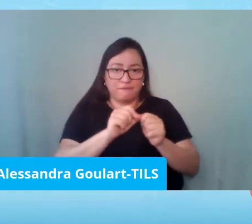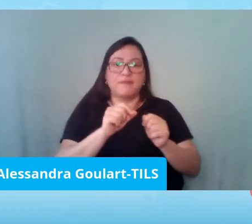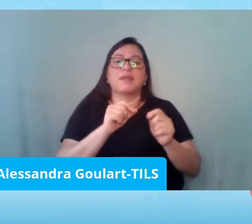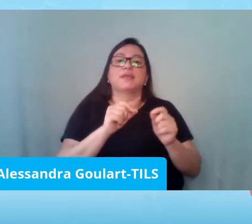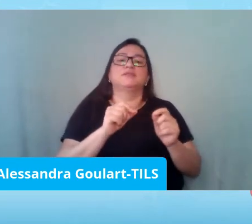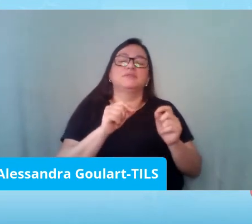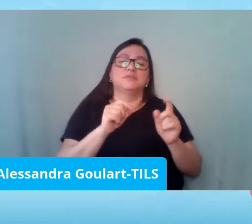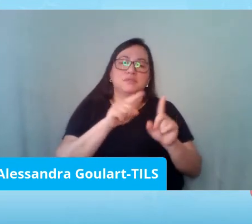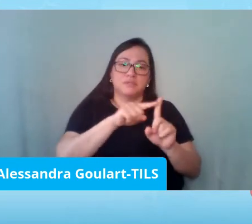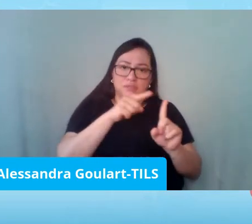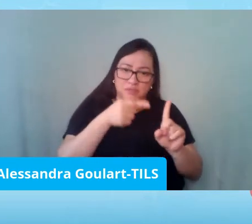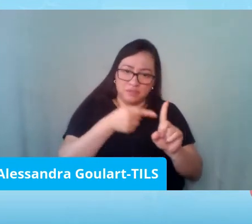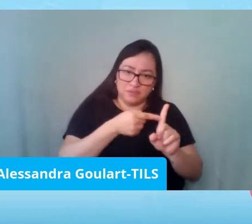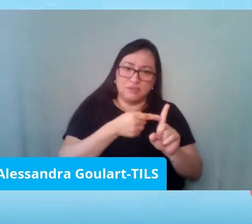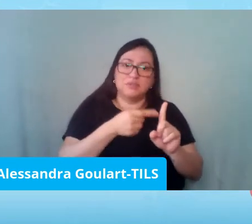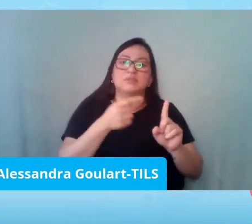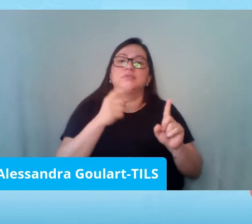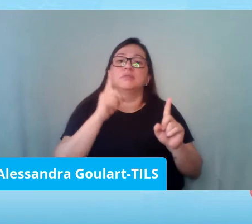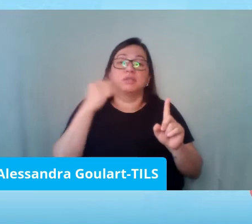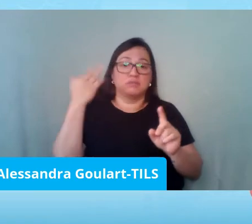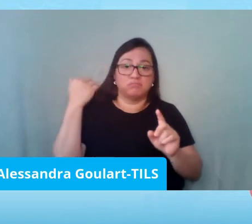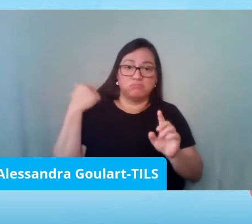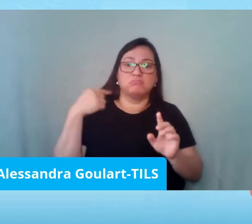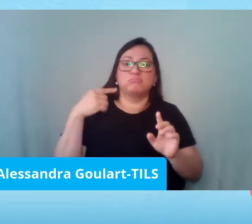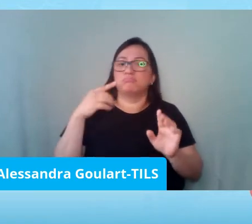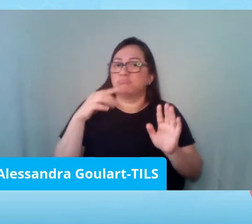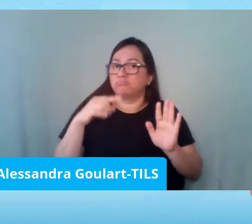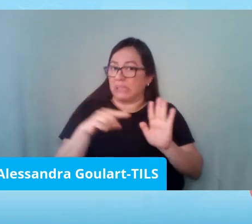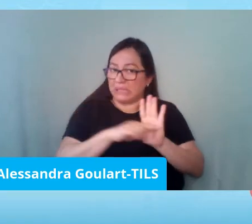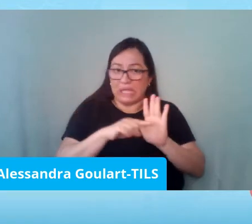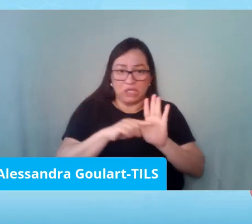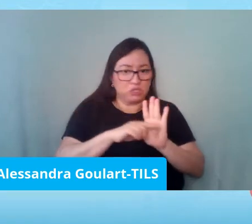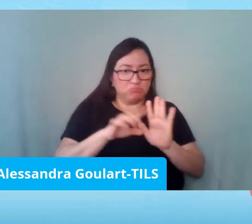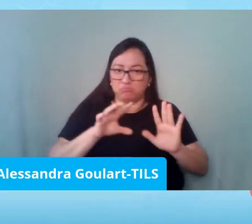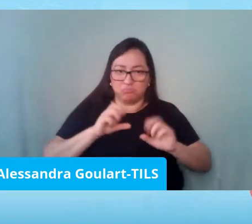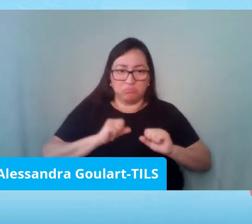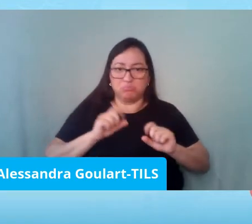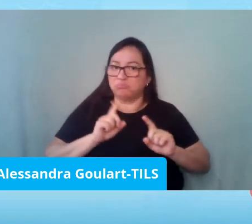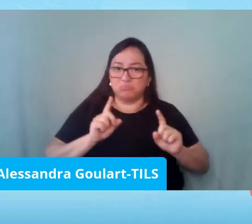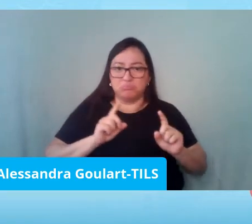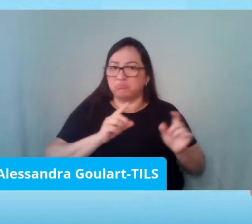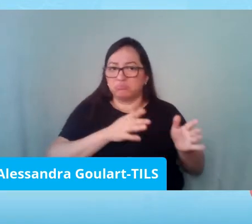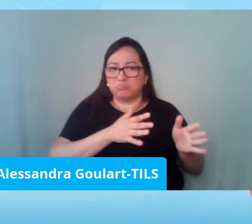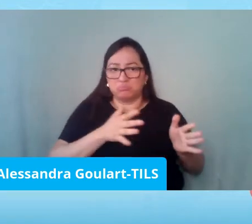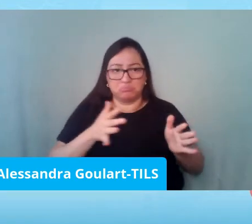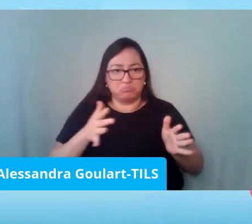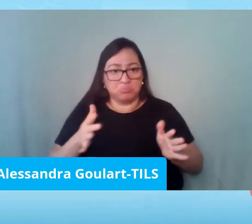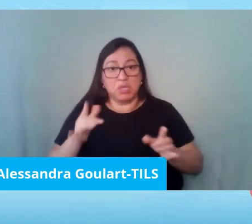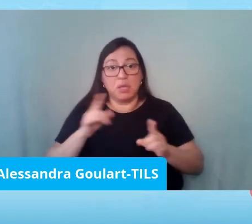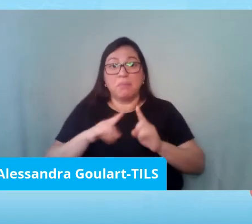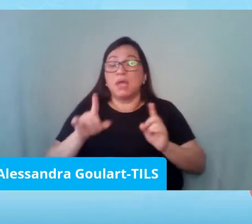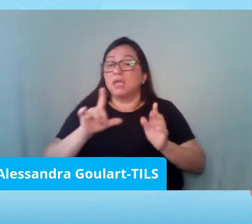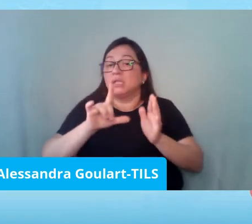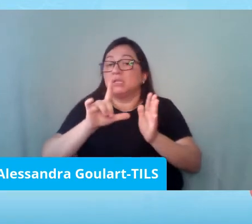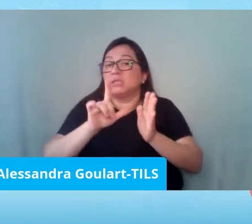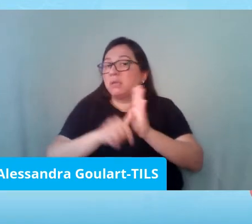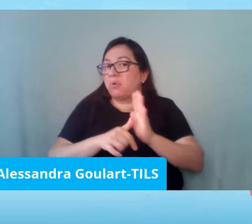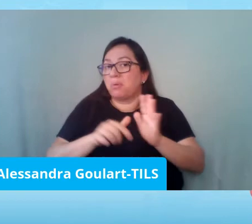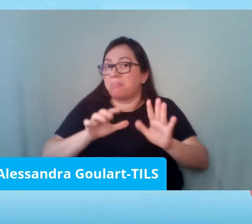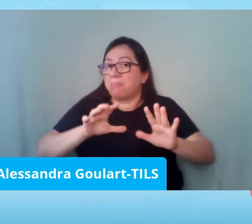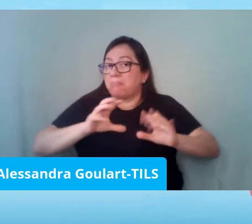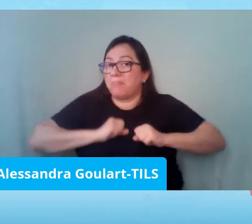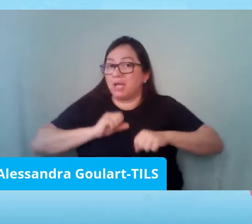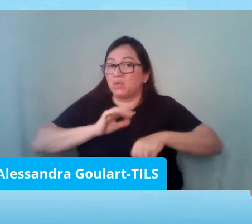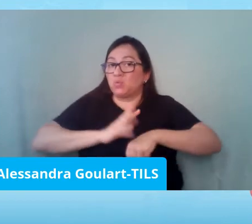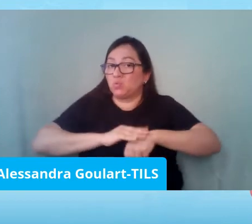na maternidade e eram negativas para o HIV, porém se infectaram depois, né, e acabaram